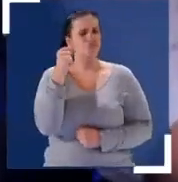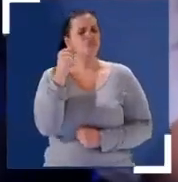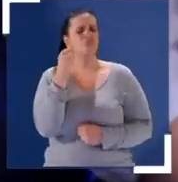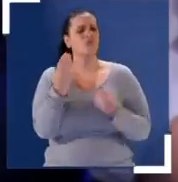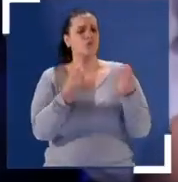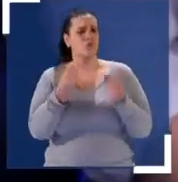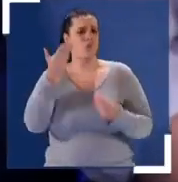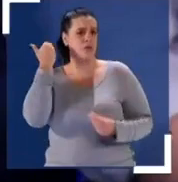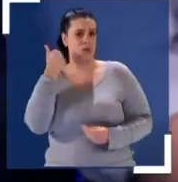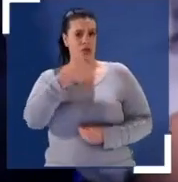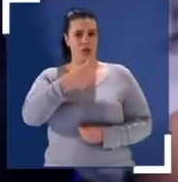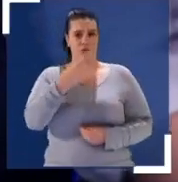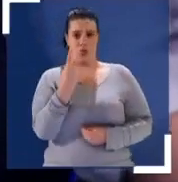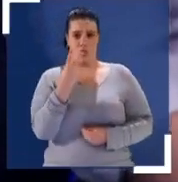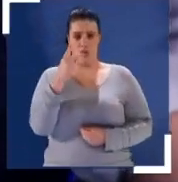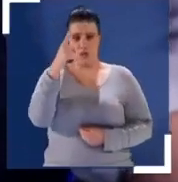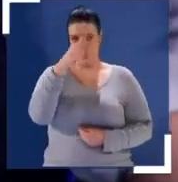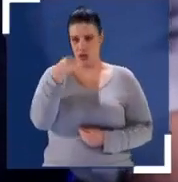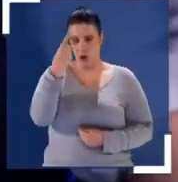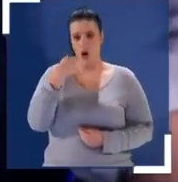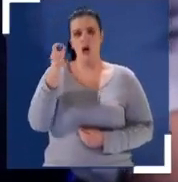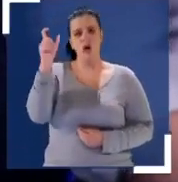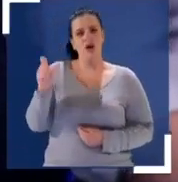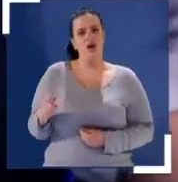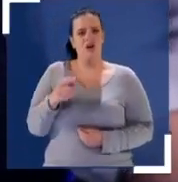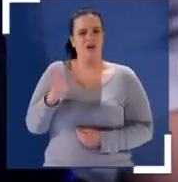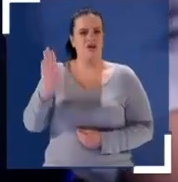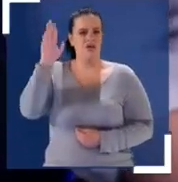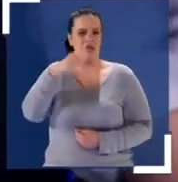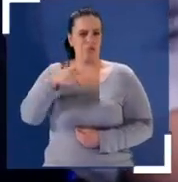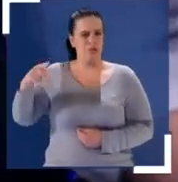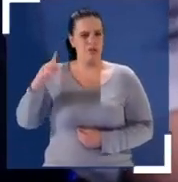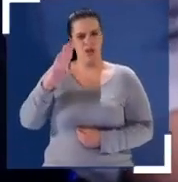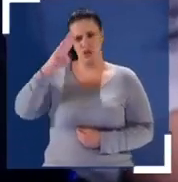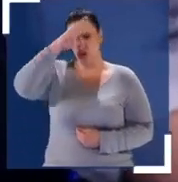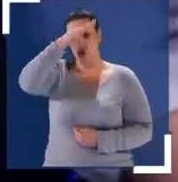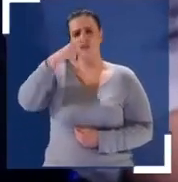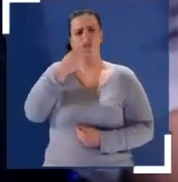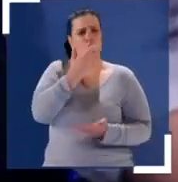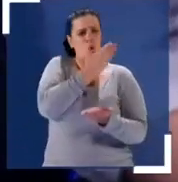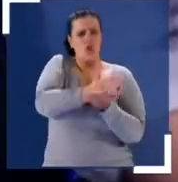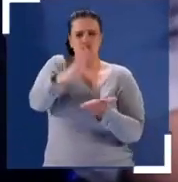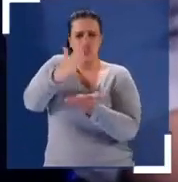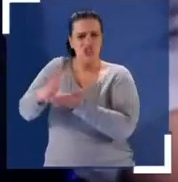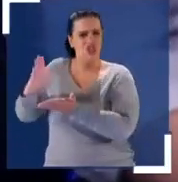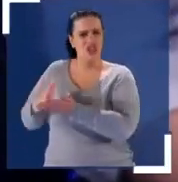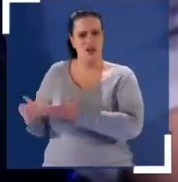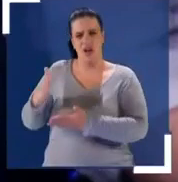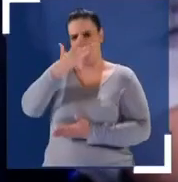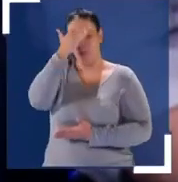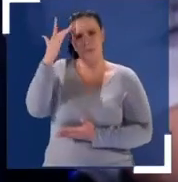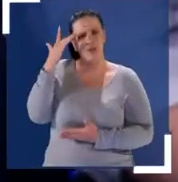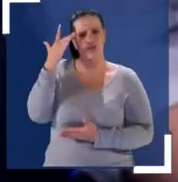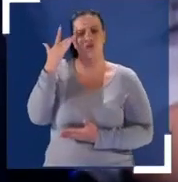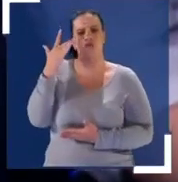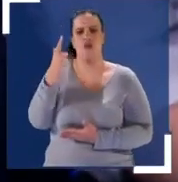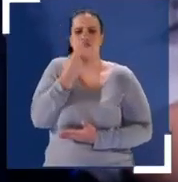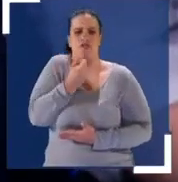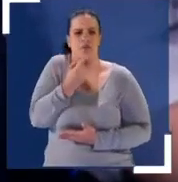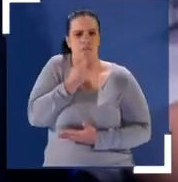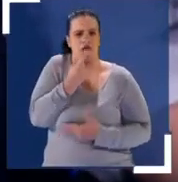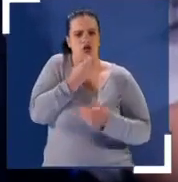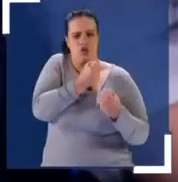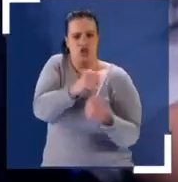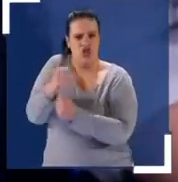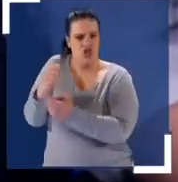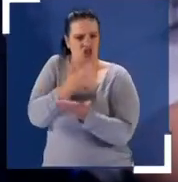últimas 72 horas, o candidato à presidência Jair Bolsonaro, ele falou em banir os marginais vermelhos.